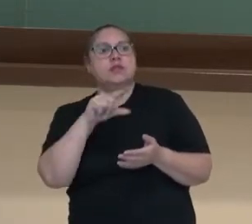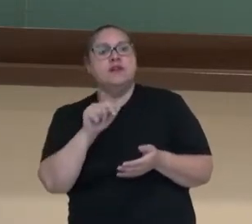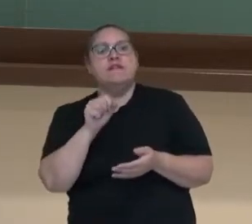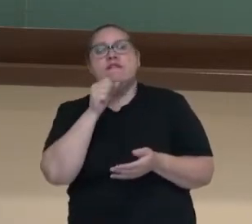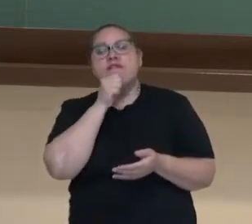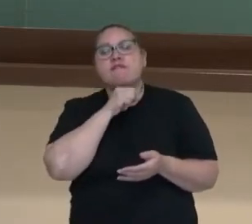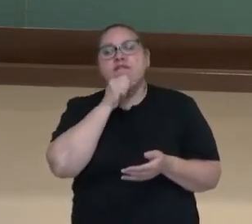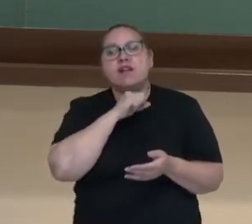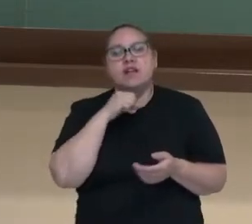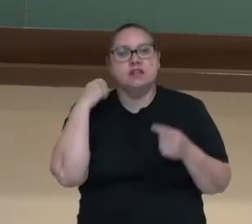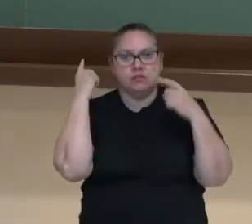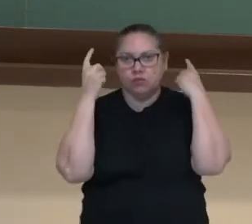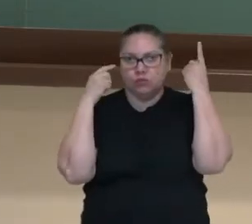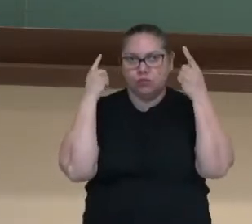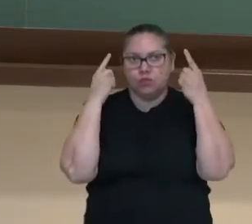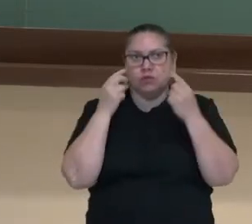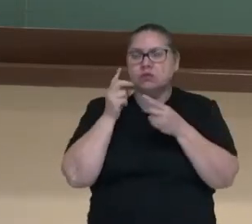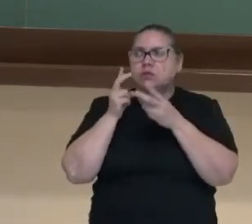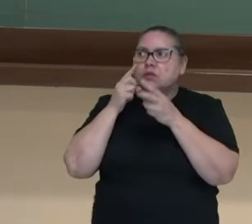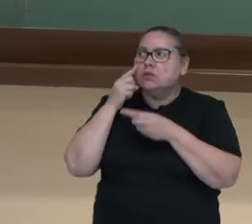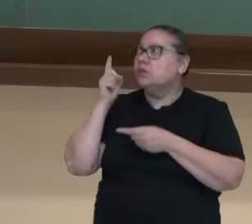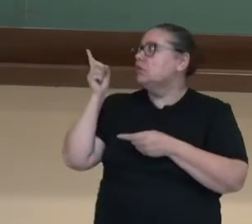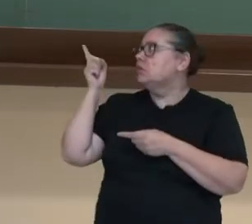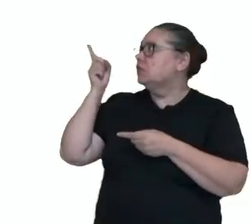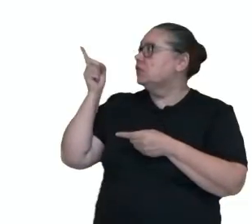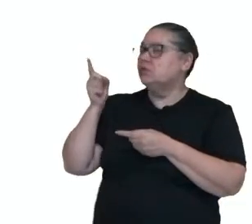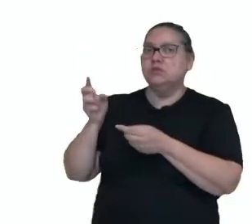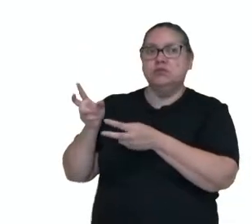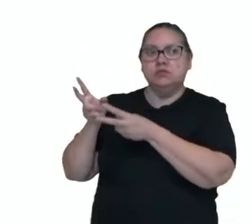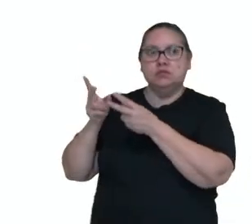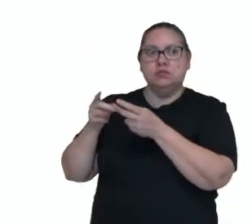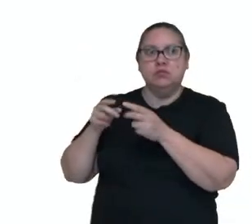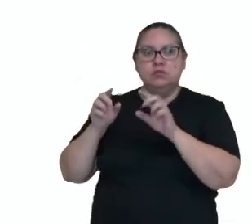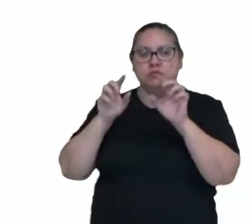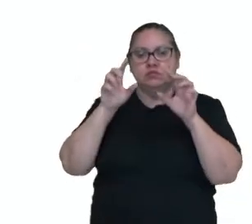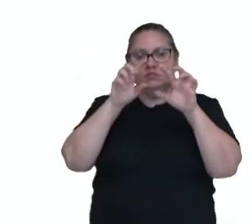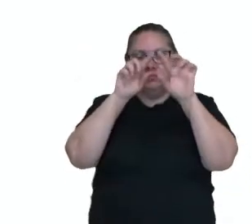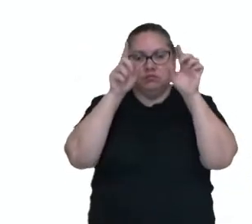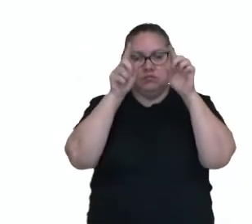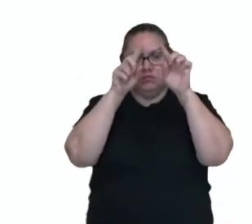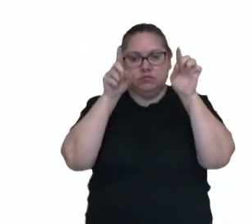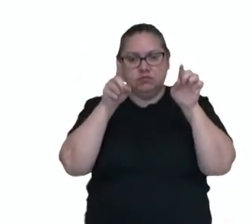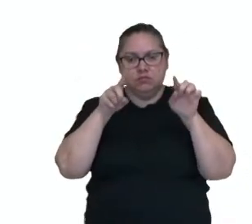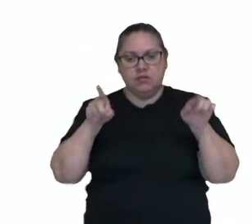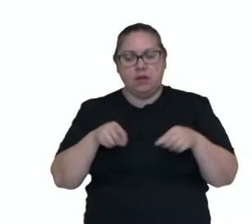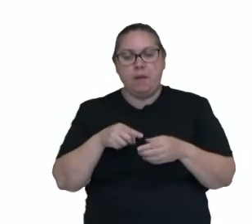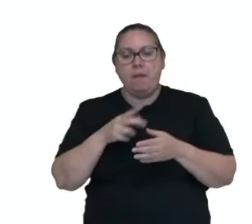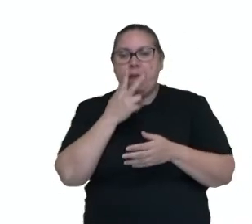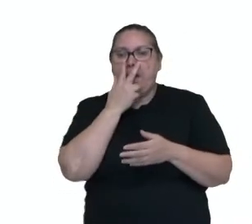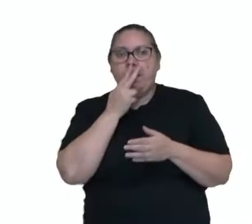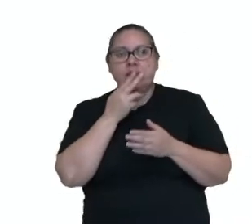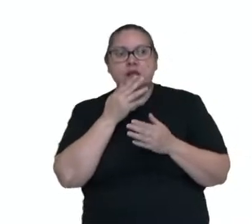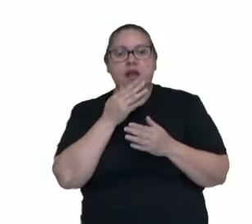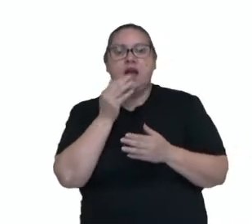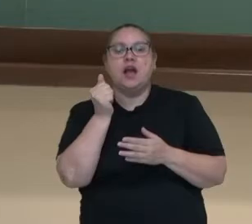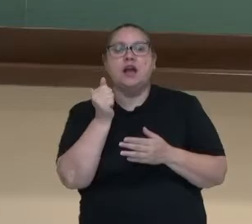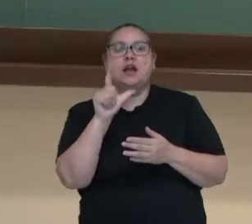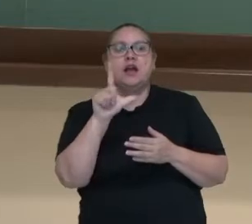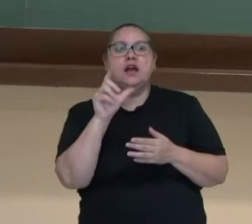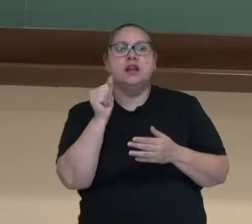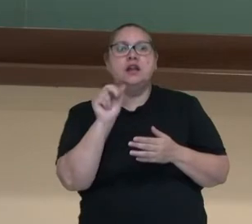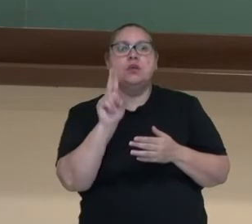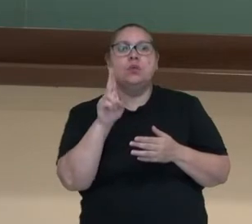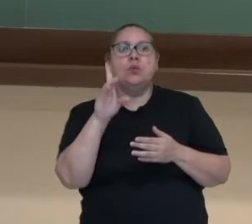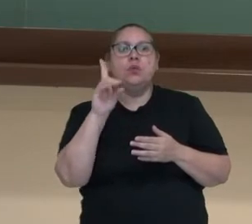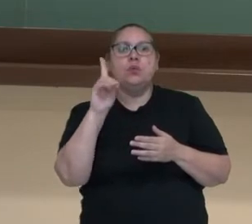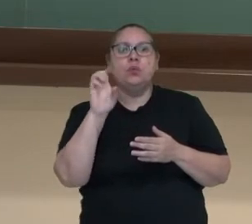sandia. Aqui você está observando um instrumento musical em formato de uma pera cortada chamado alaúde. Então